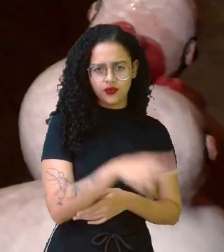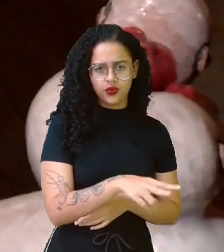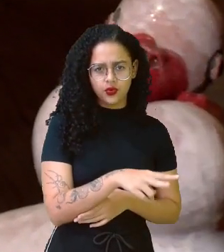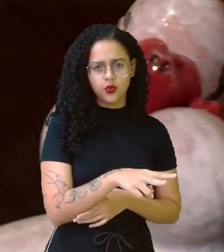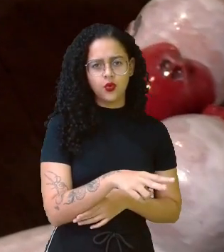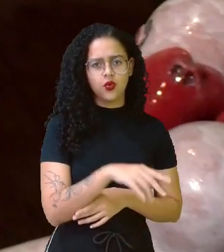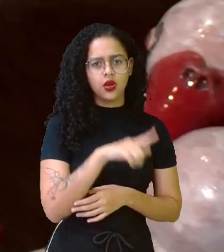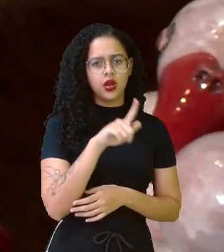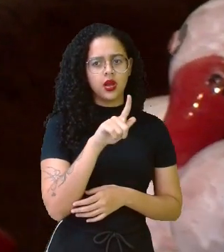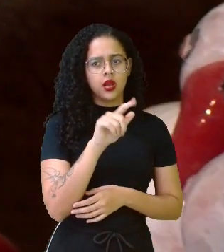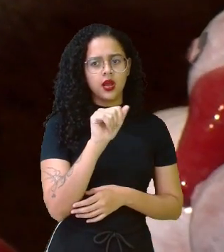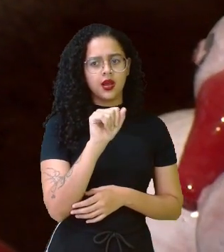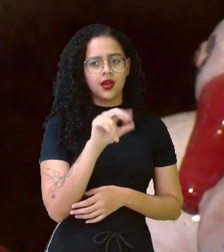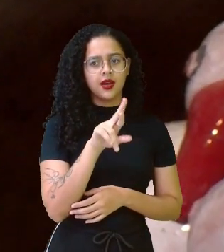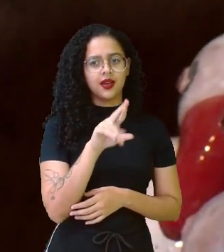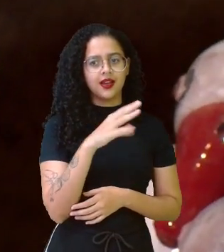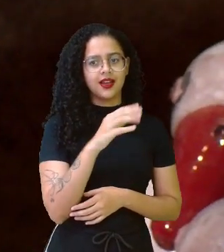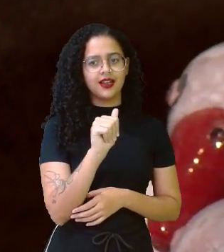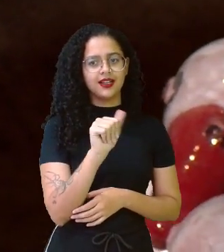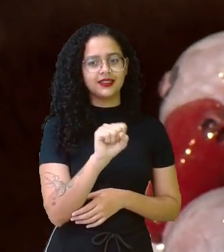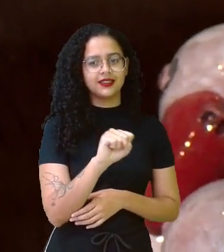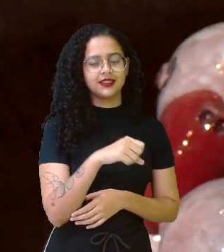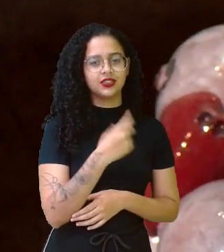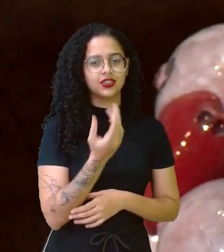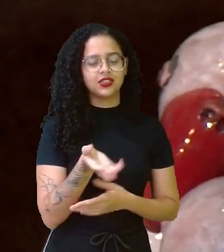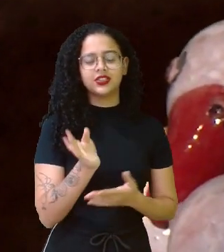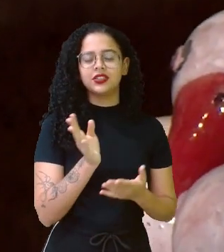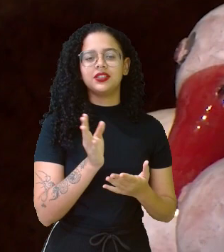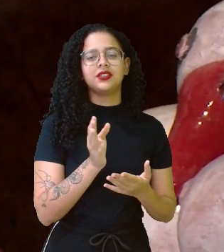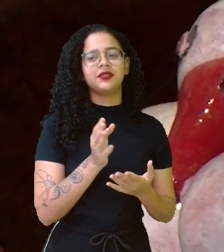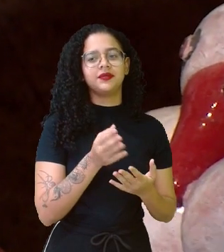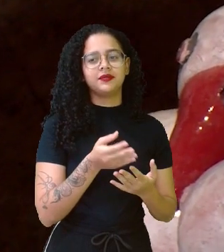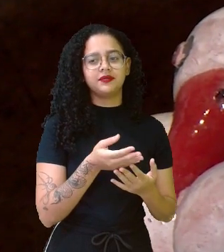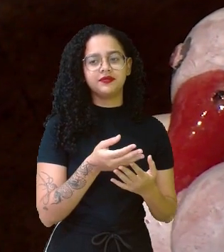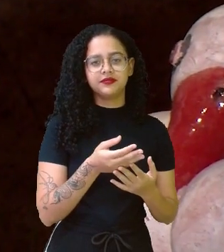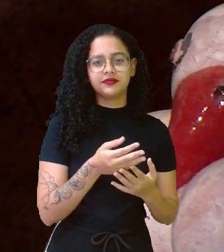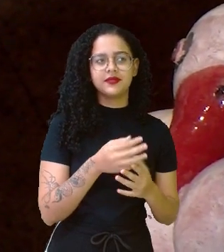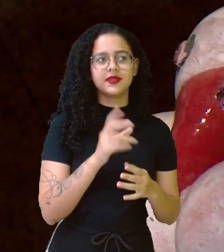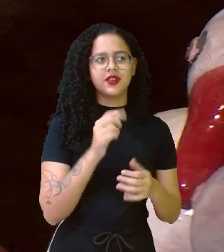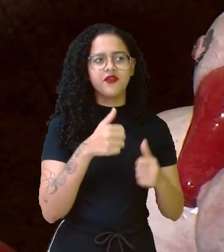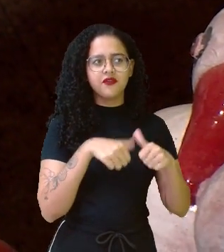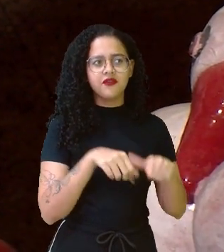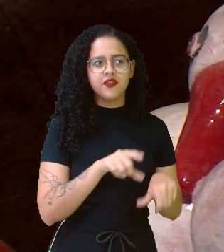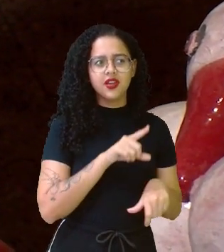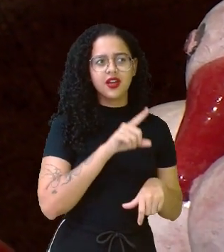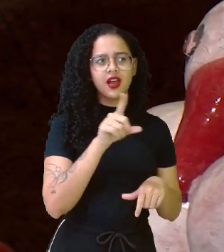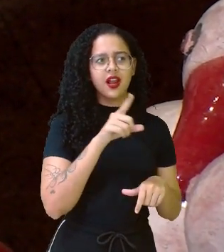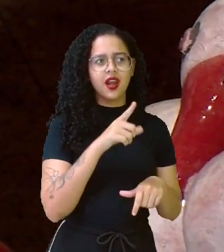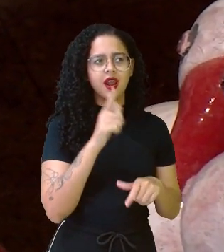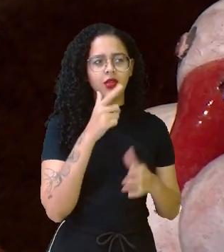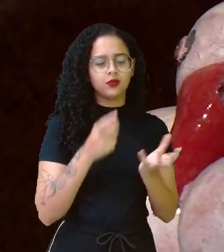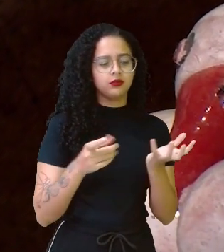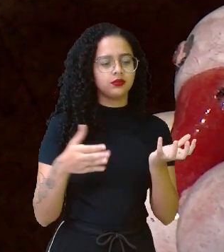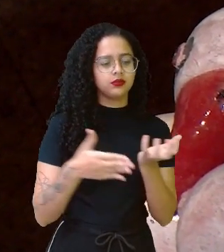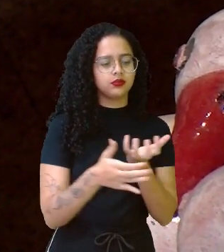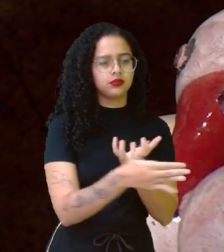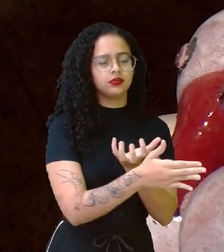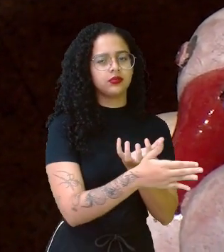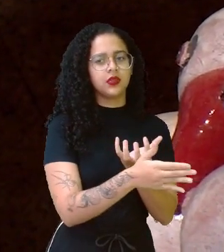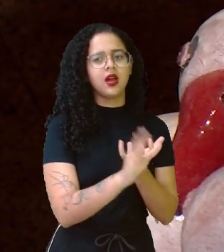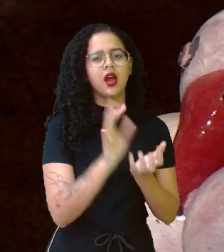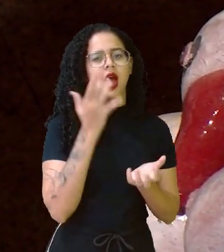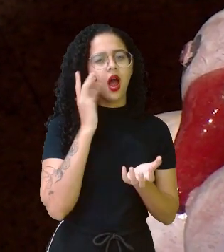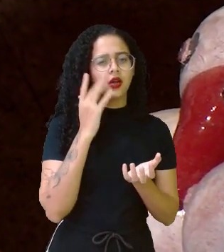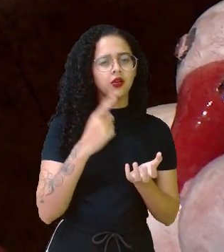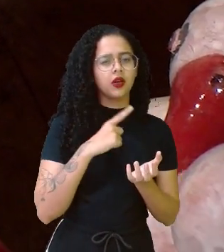garças. Certo, né? isso. Isso para mim me lembra garças. Certo. Aquelas garças que ficam ali na margem do Capibaribe. Talvez ele tenha tido